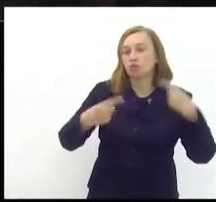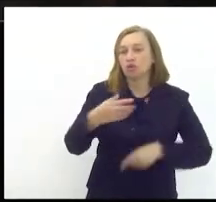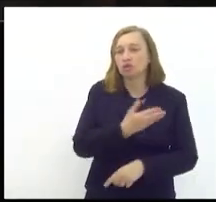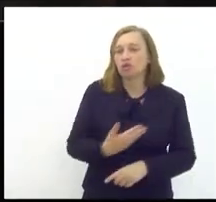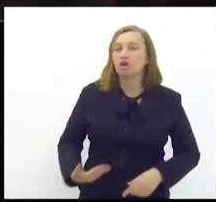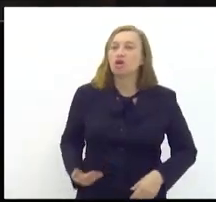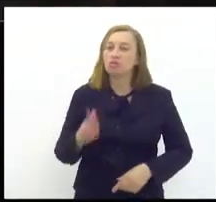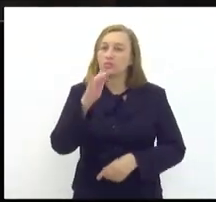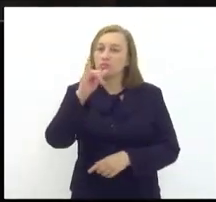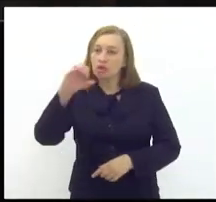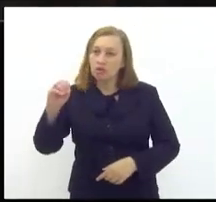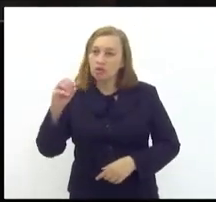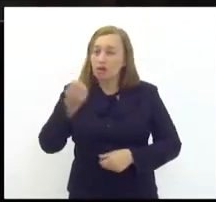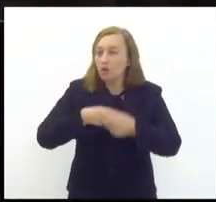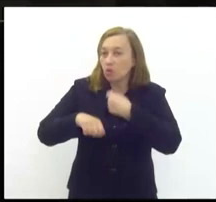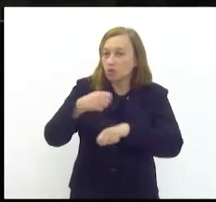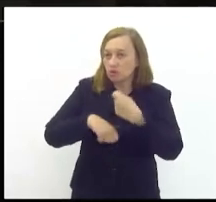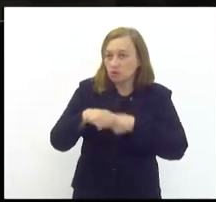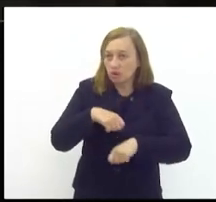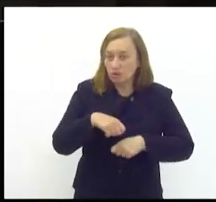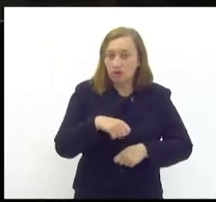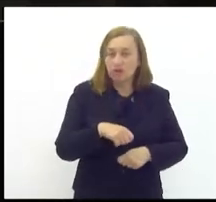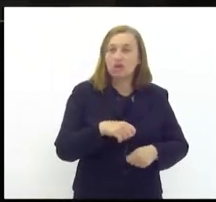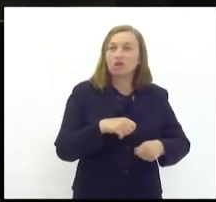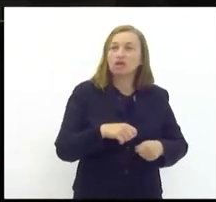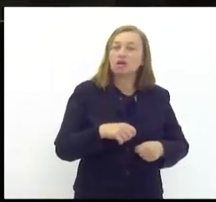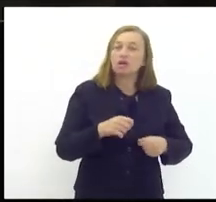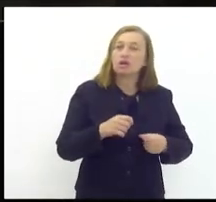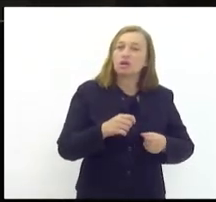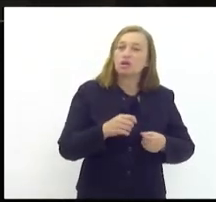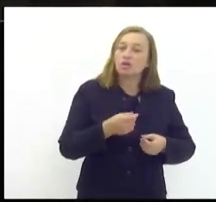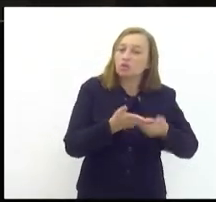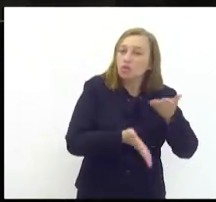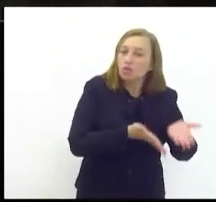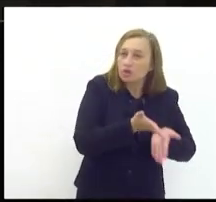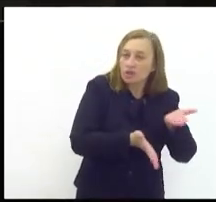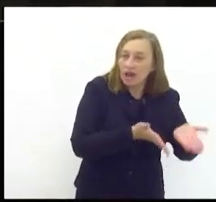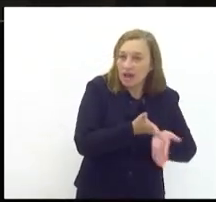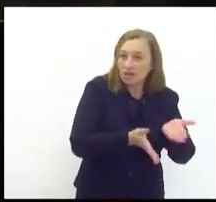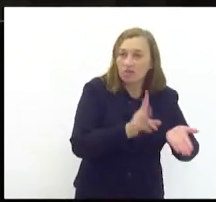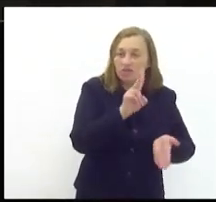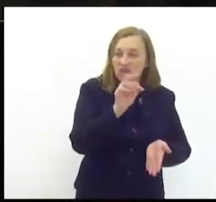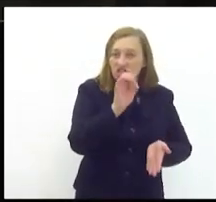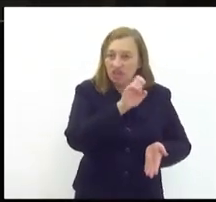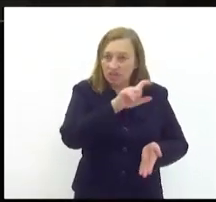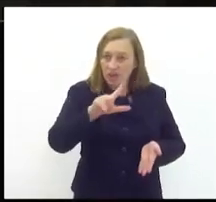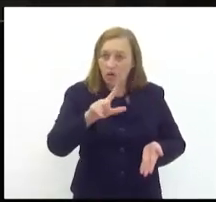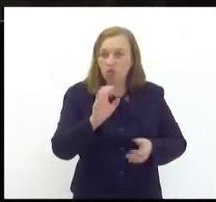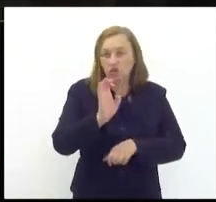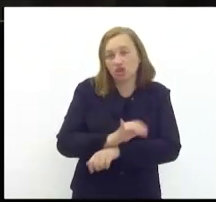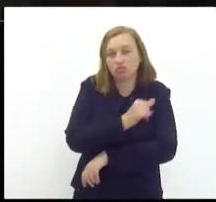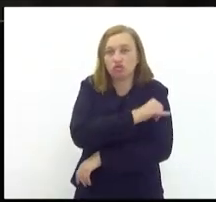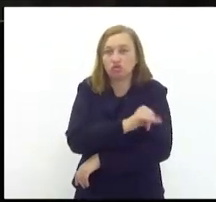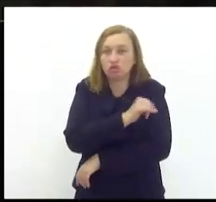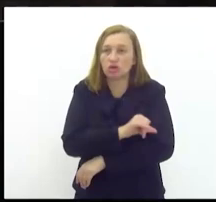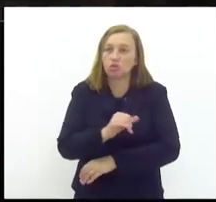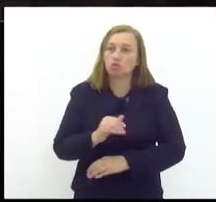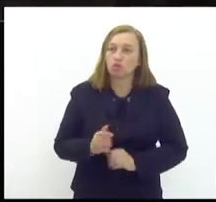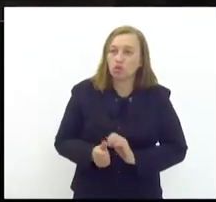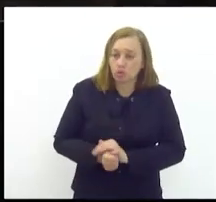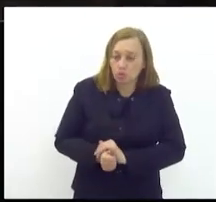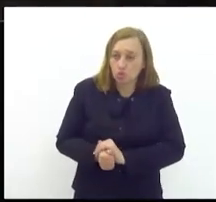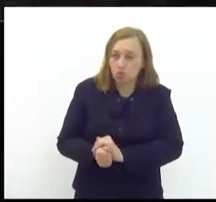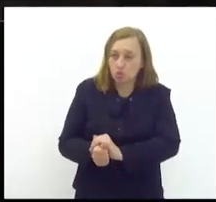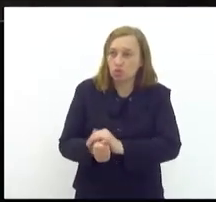bioeconomia e o plano estadual de uma recuperação vegetal Nativa o estado do Rio de Janeiro infelizmente ainda caminha em